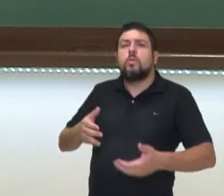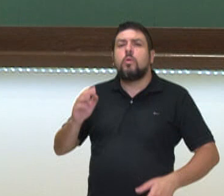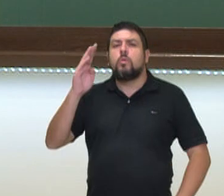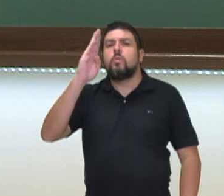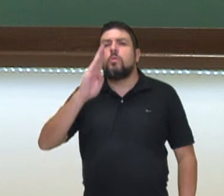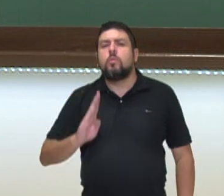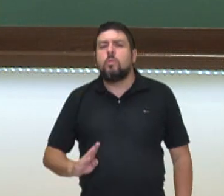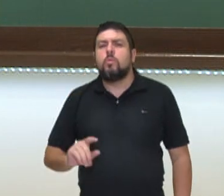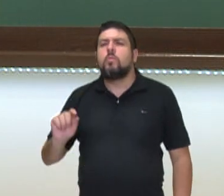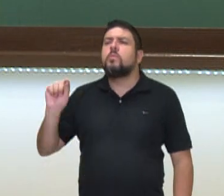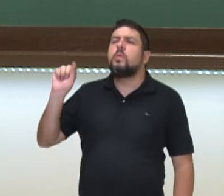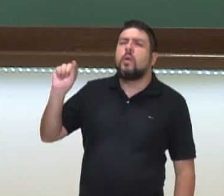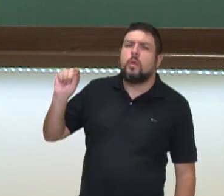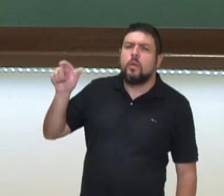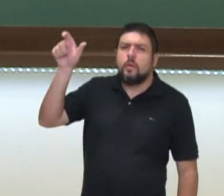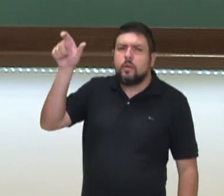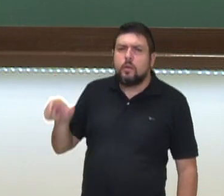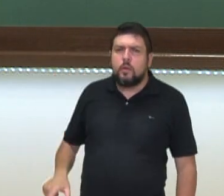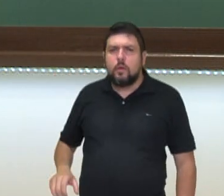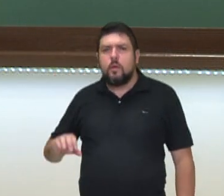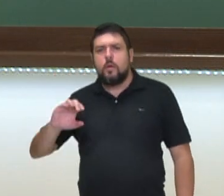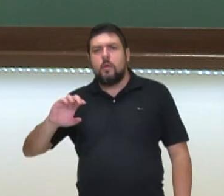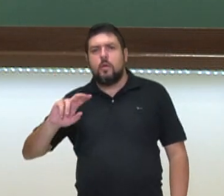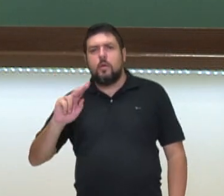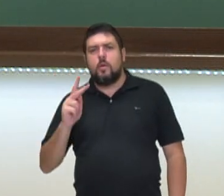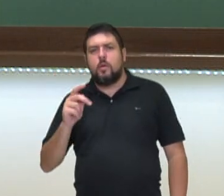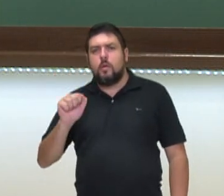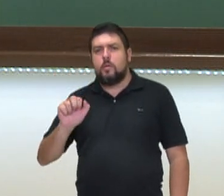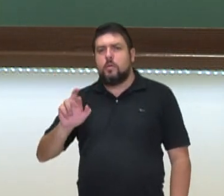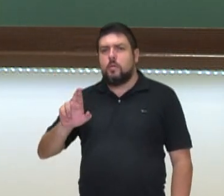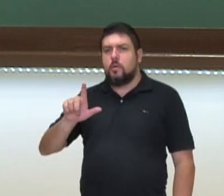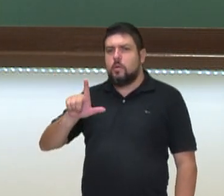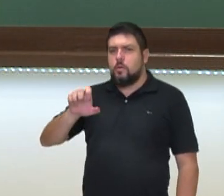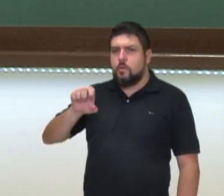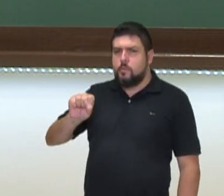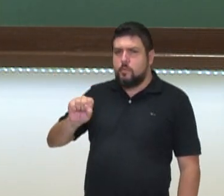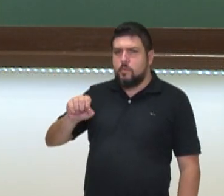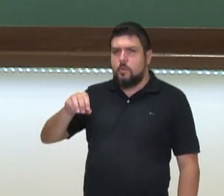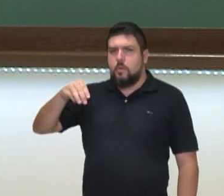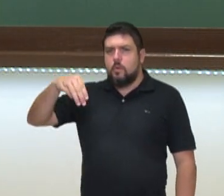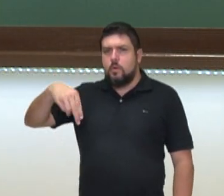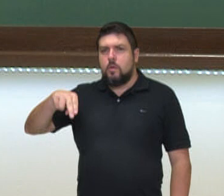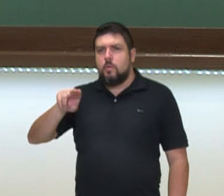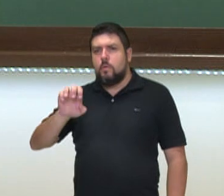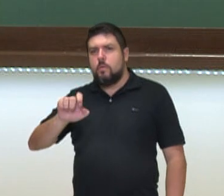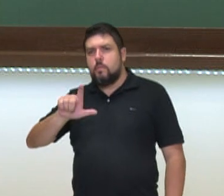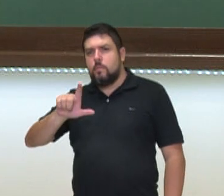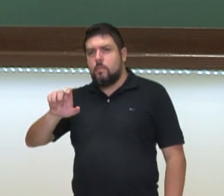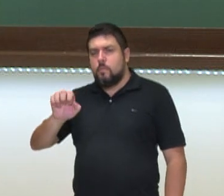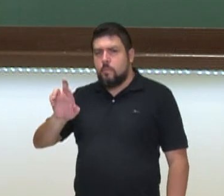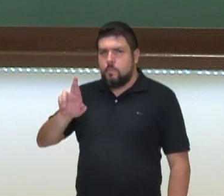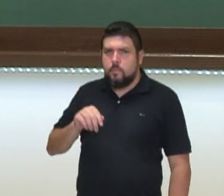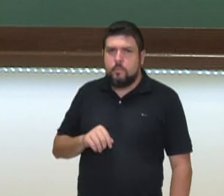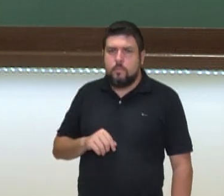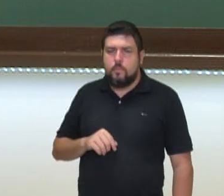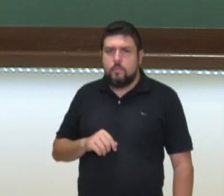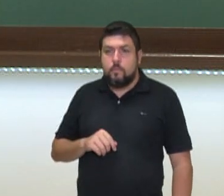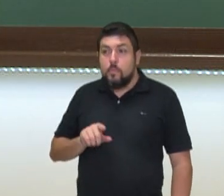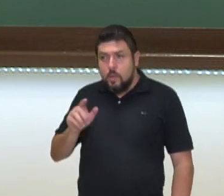Miller chegou no Brasil, ele chegou lá de trem, ele trouxe todo o aparato, né? Chuteira,